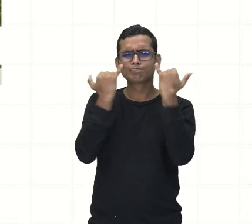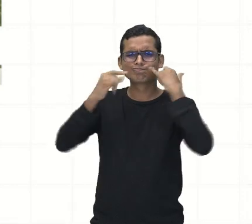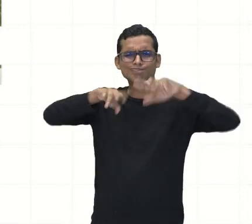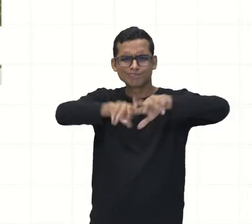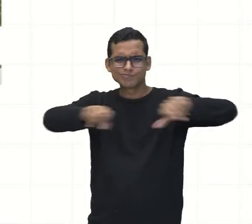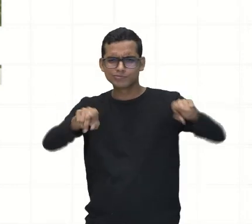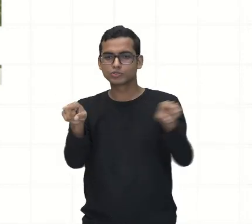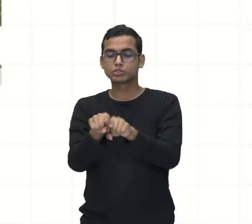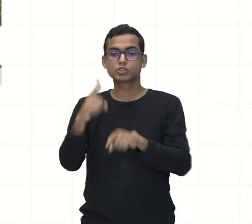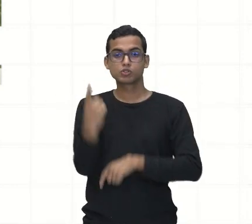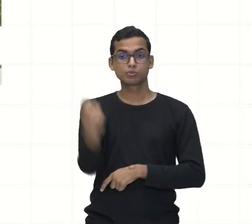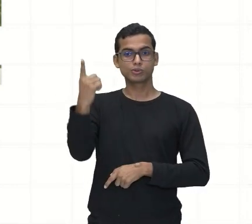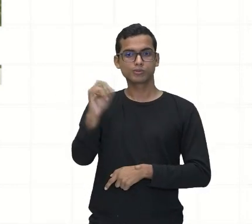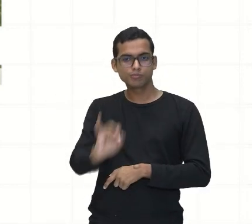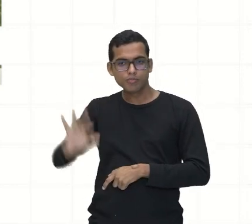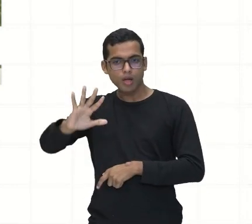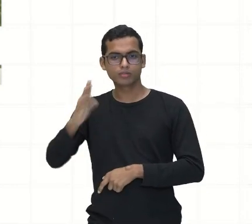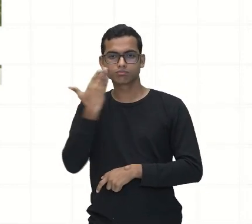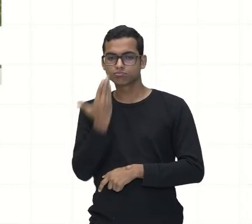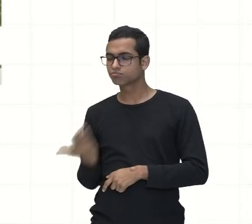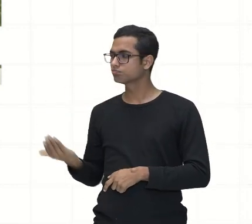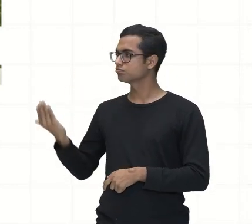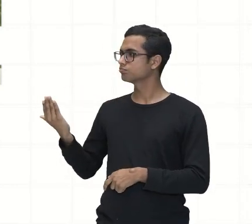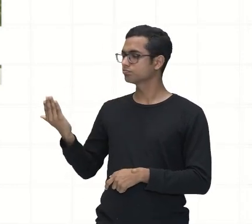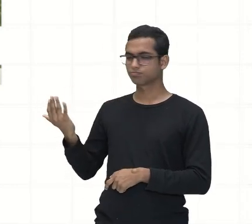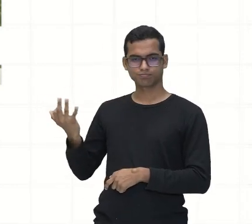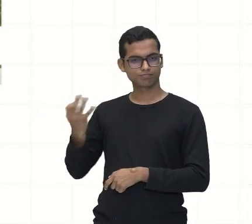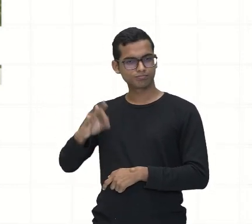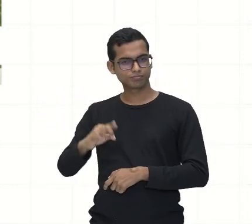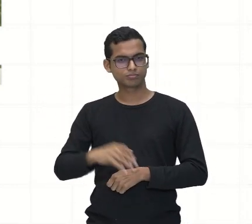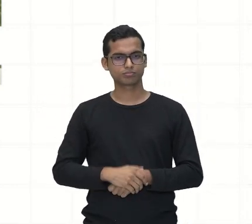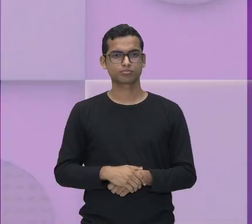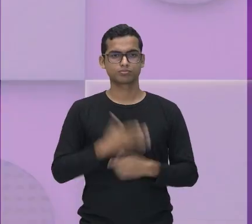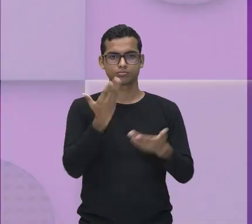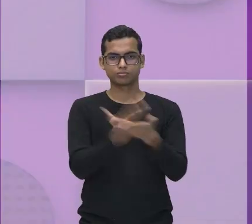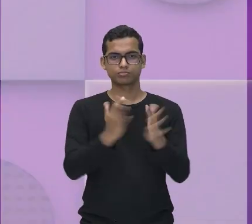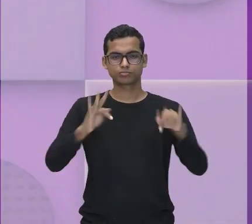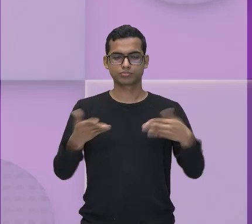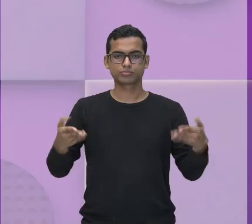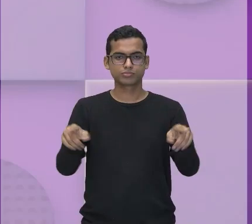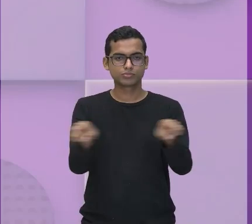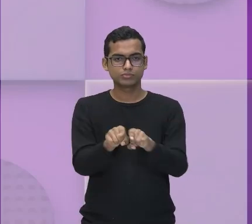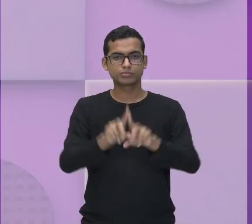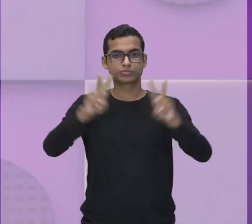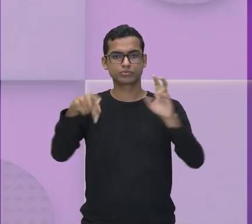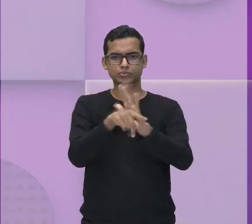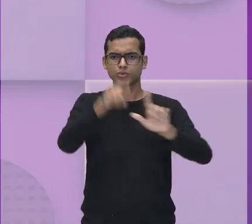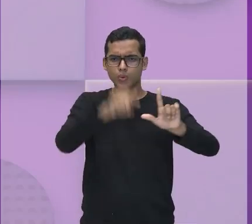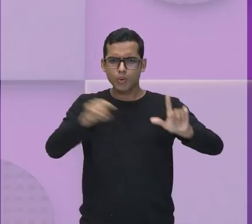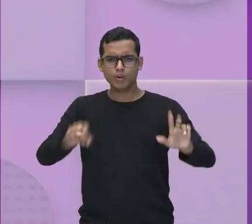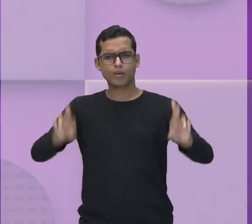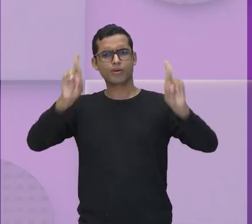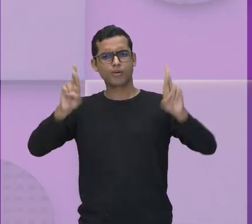uma única imagem. Tudo certo? Então, essa foi a nossa aula sobre gráficos.